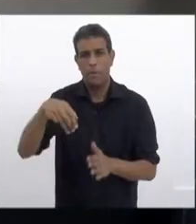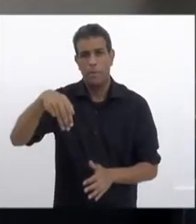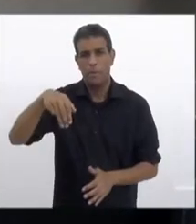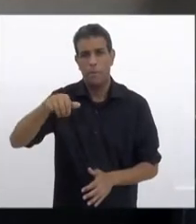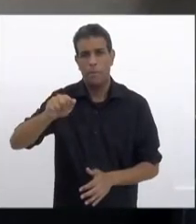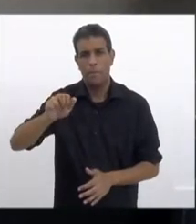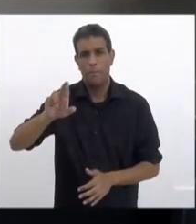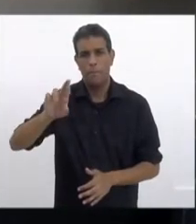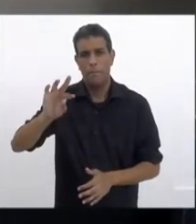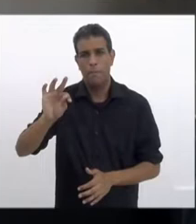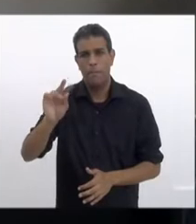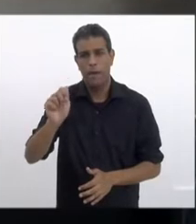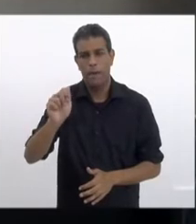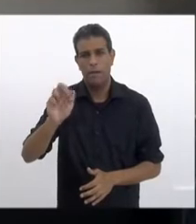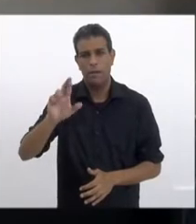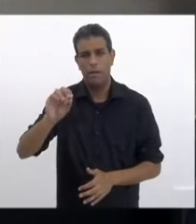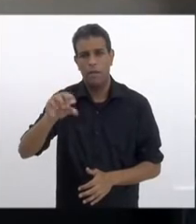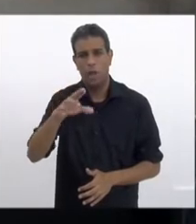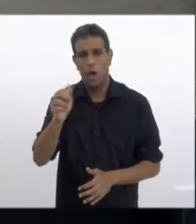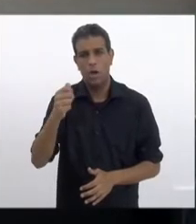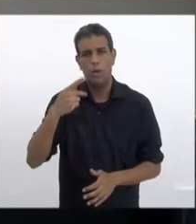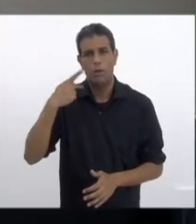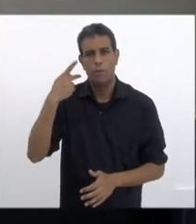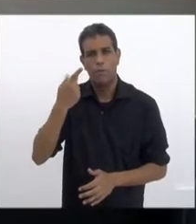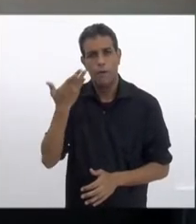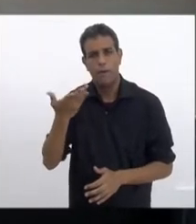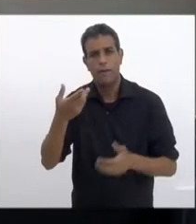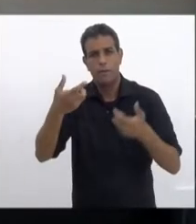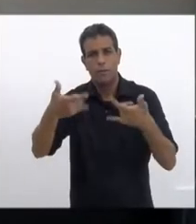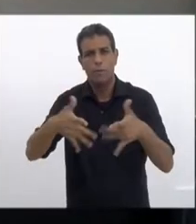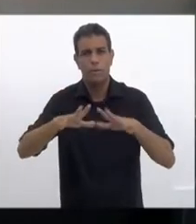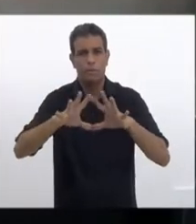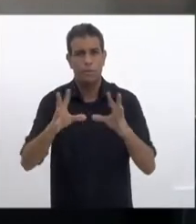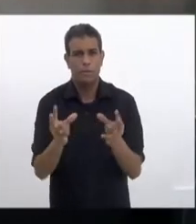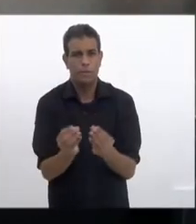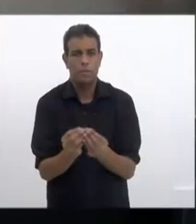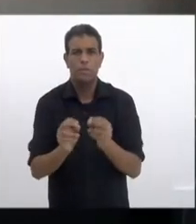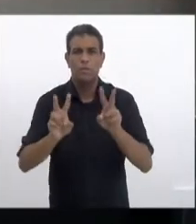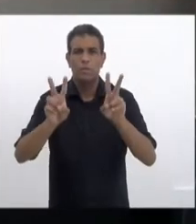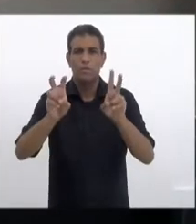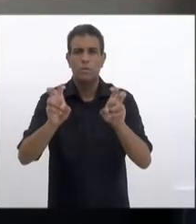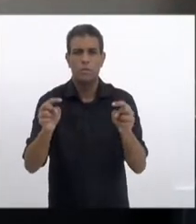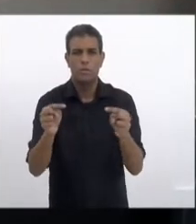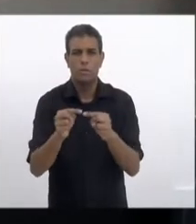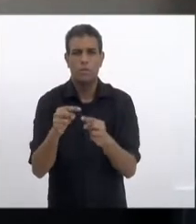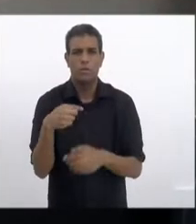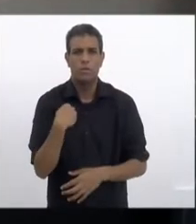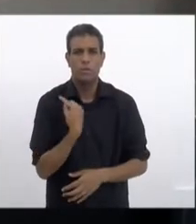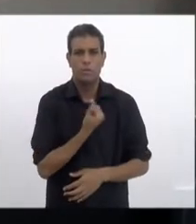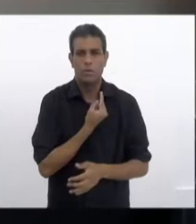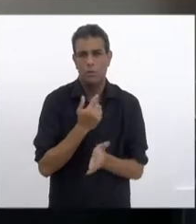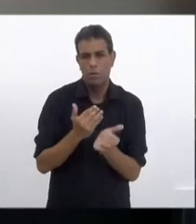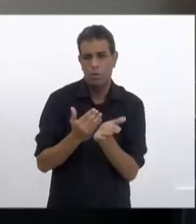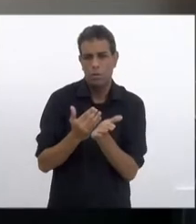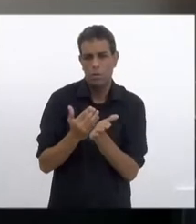Rocha gostaria de fazer o uso da palavra diante do que foi aqui falado